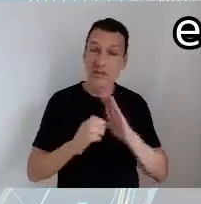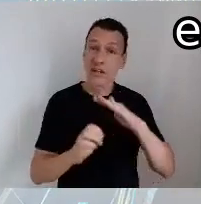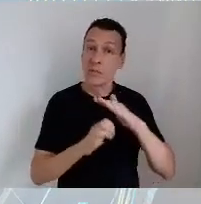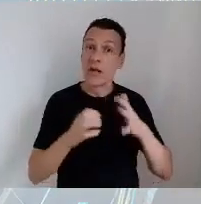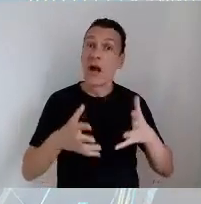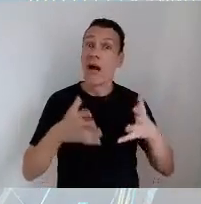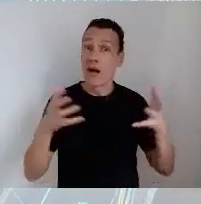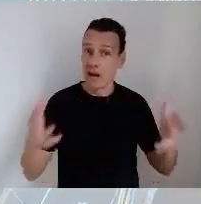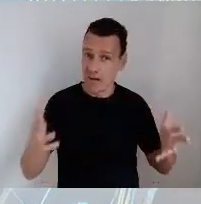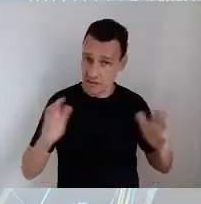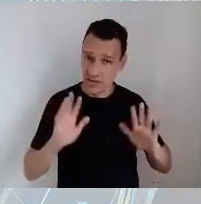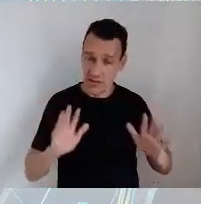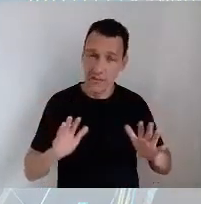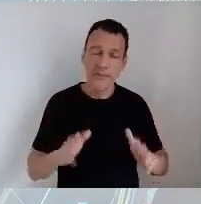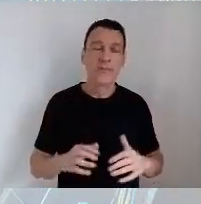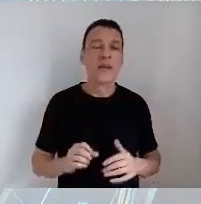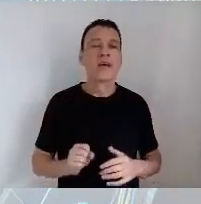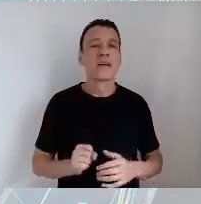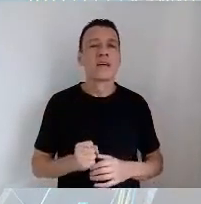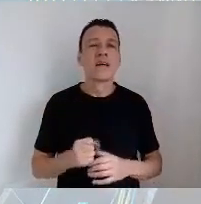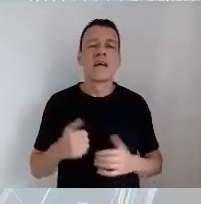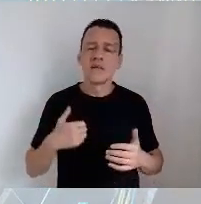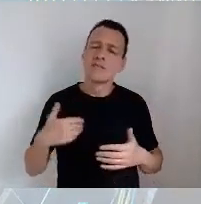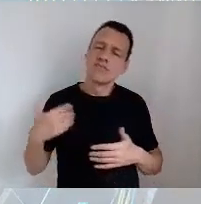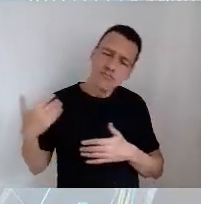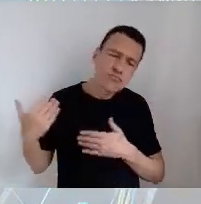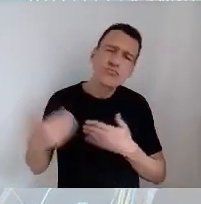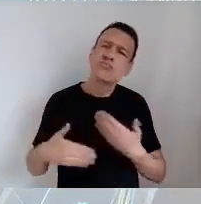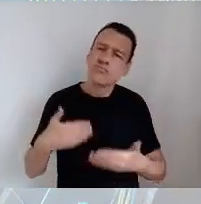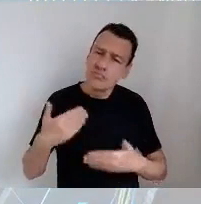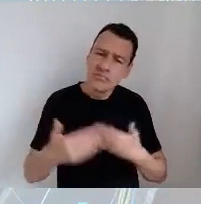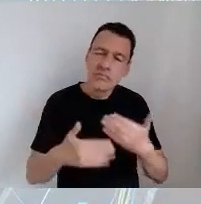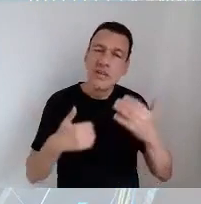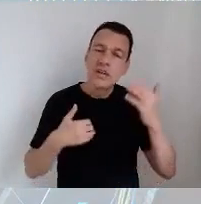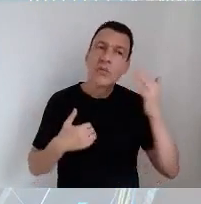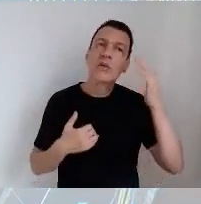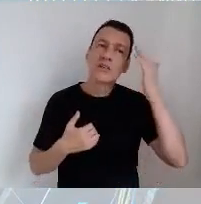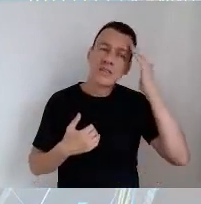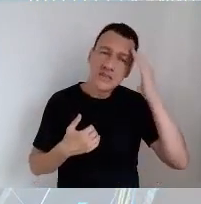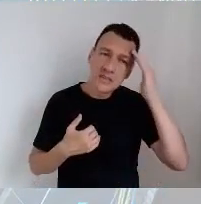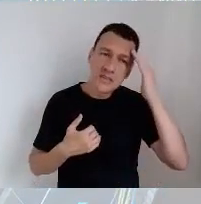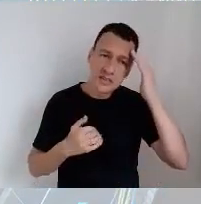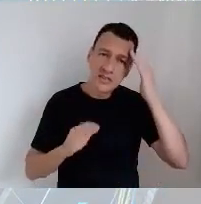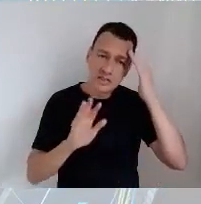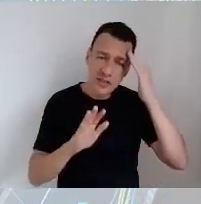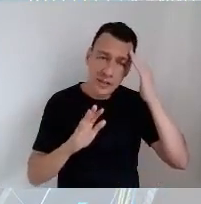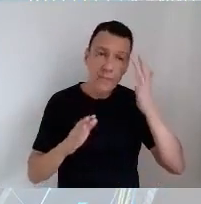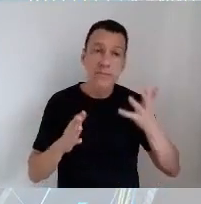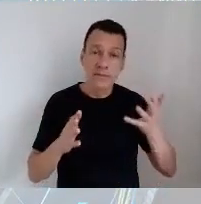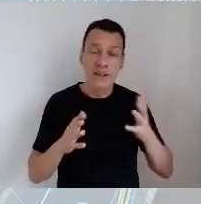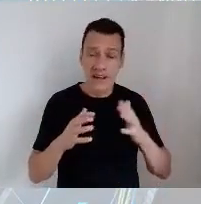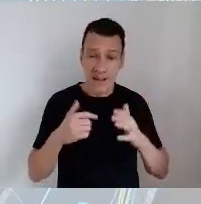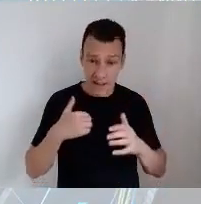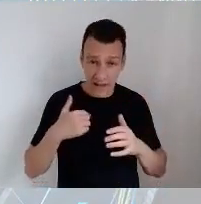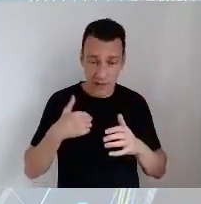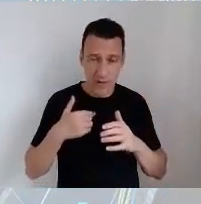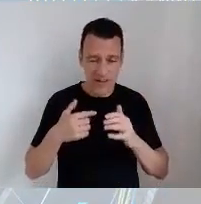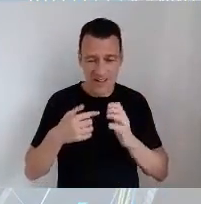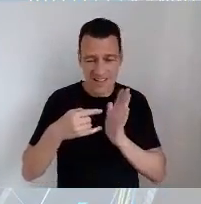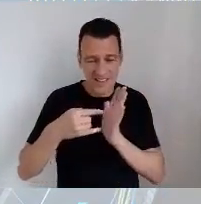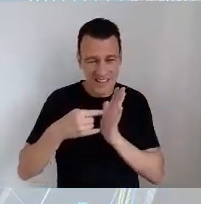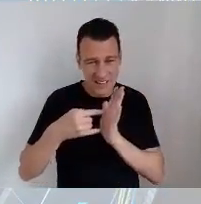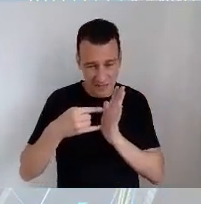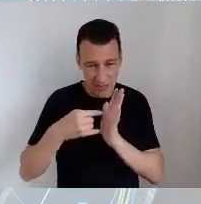tenho entendido cada vez mais que mais do que desenvolver software cabe ao desenvolver desenvolvedor Senior a responsabilidade de desenvolver